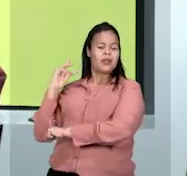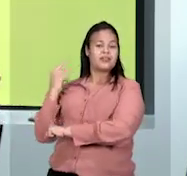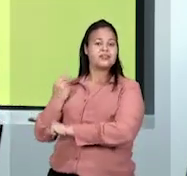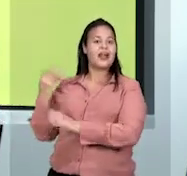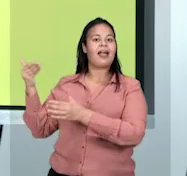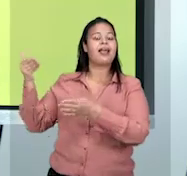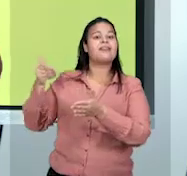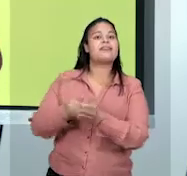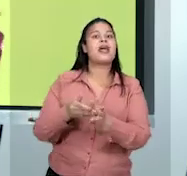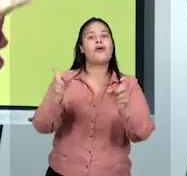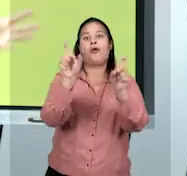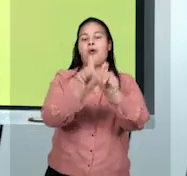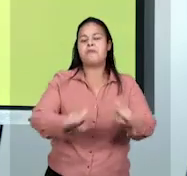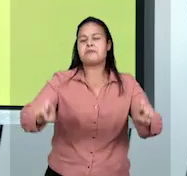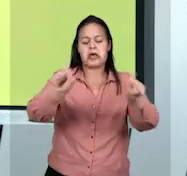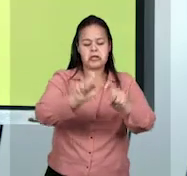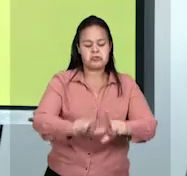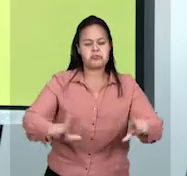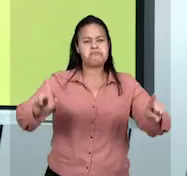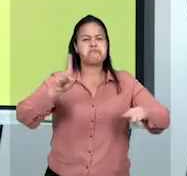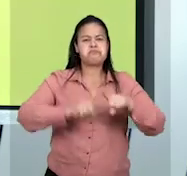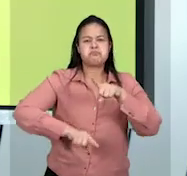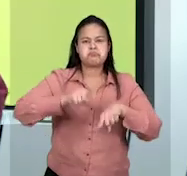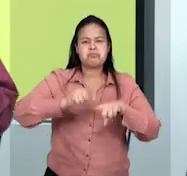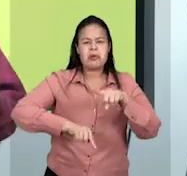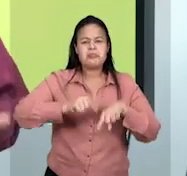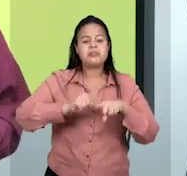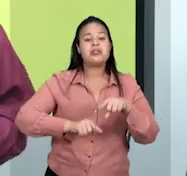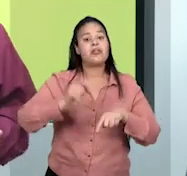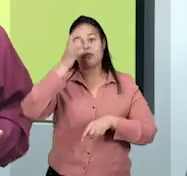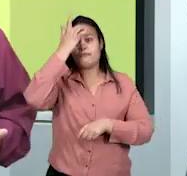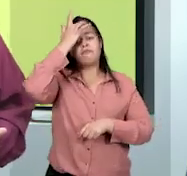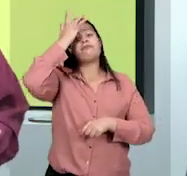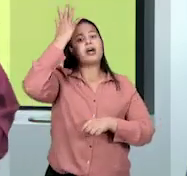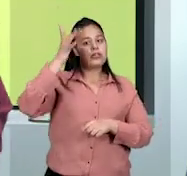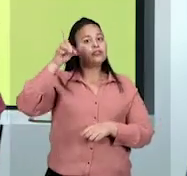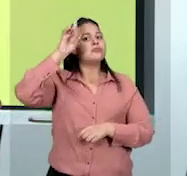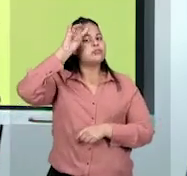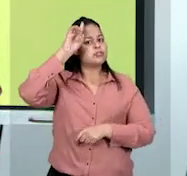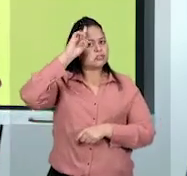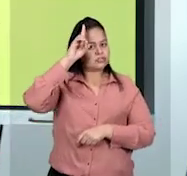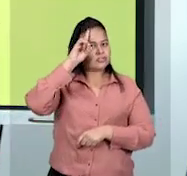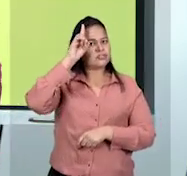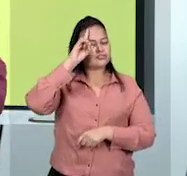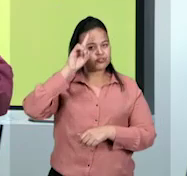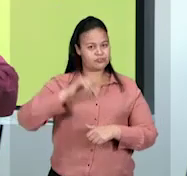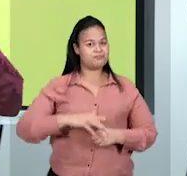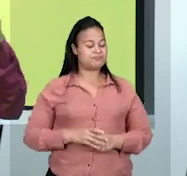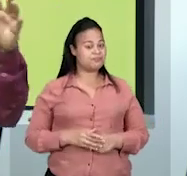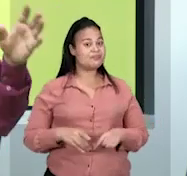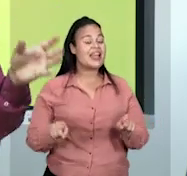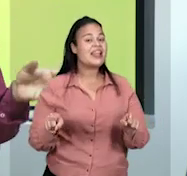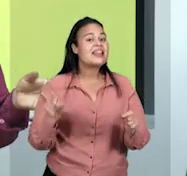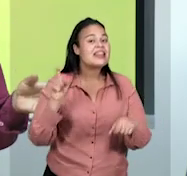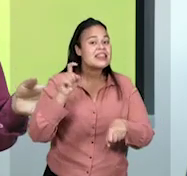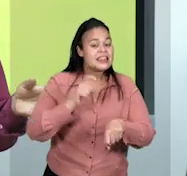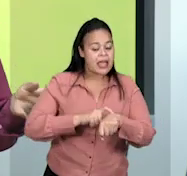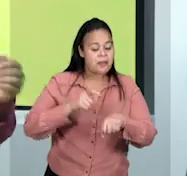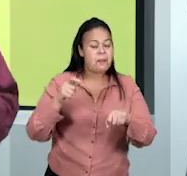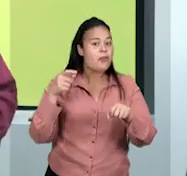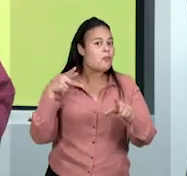grandes computadores, as grandes máquinas que facilitam o nosso dia a dia e, ao mesmo